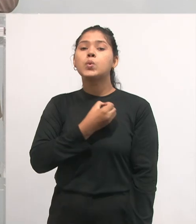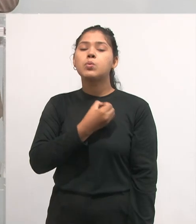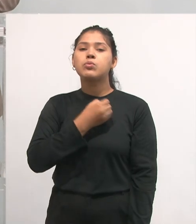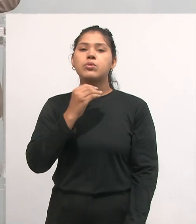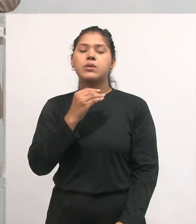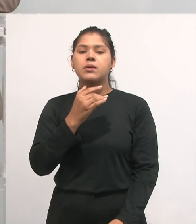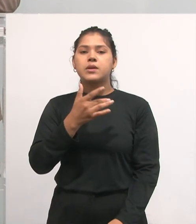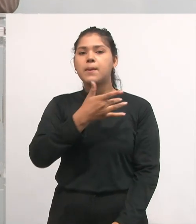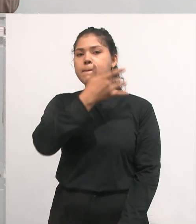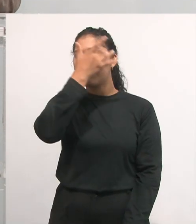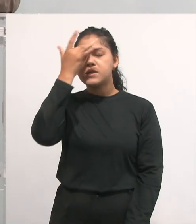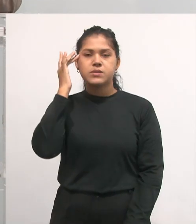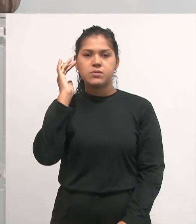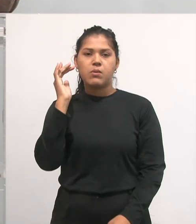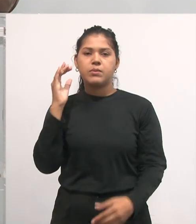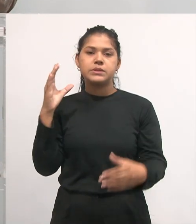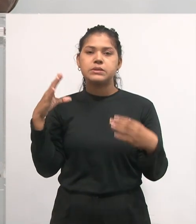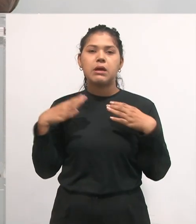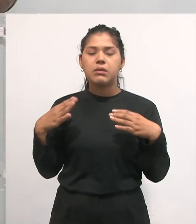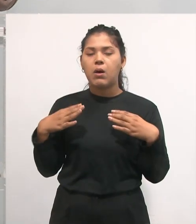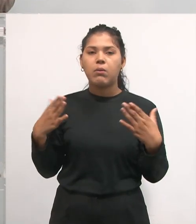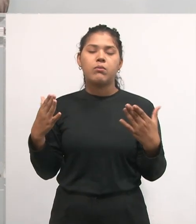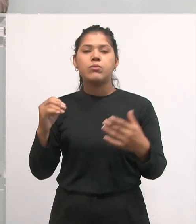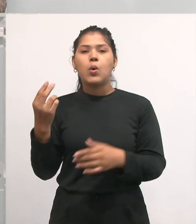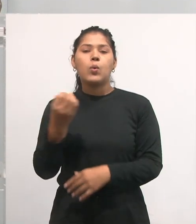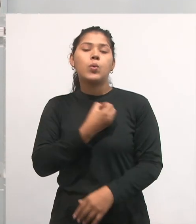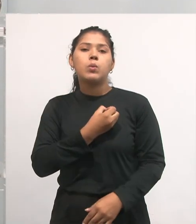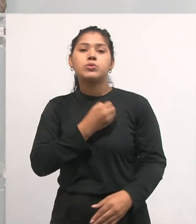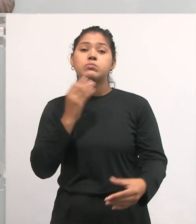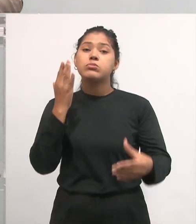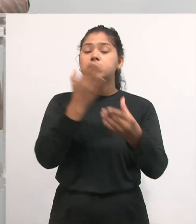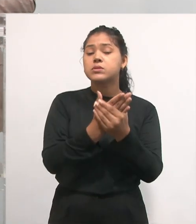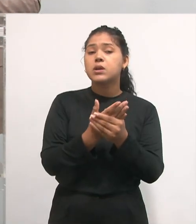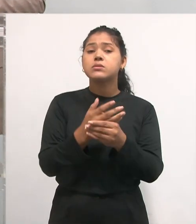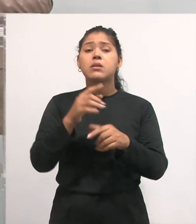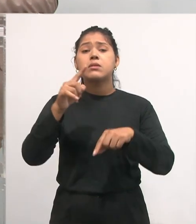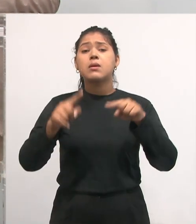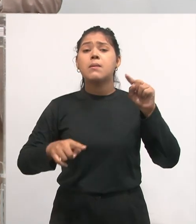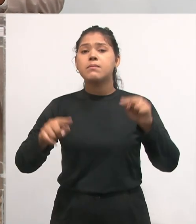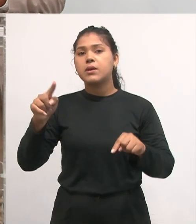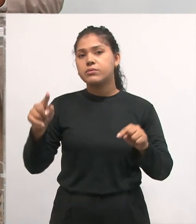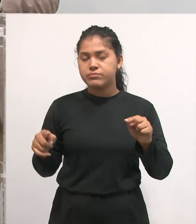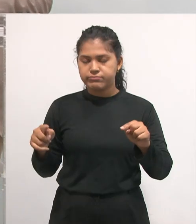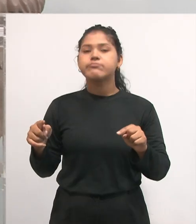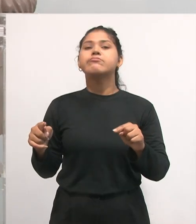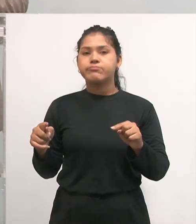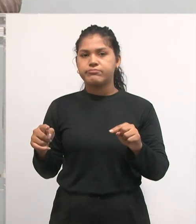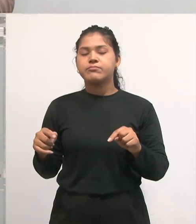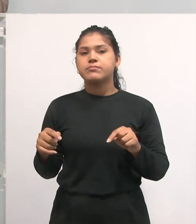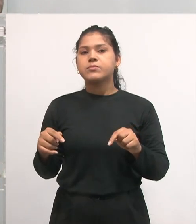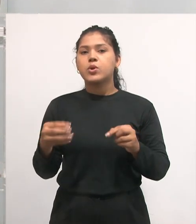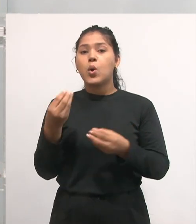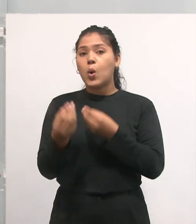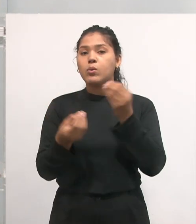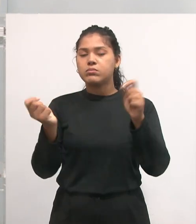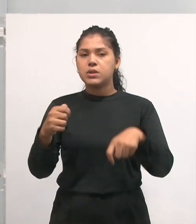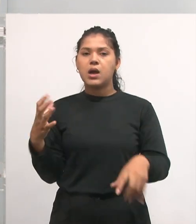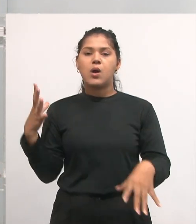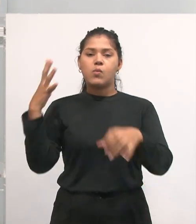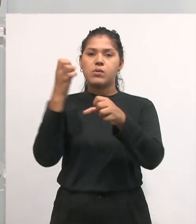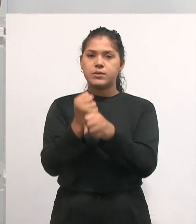de cidadãos atendidos, tipo de situações como essa. E você tem correlações desse tipo aqui, correlações muito